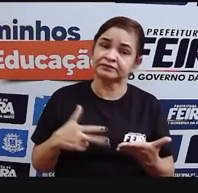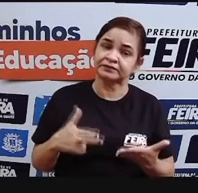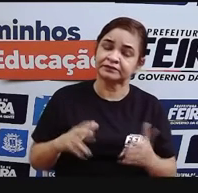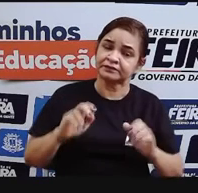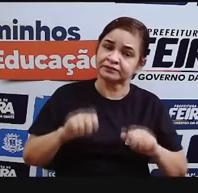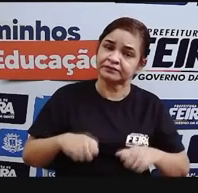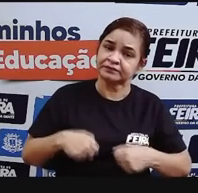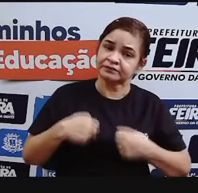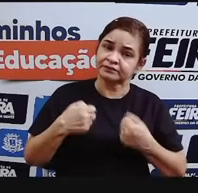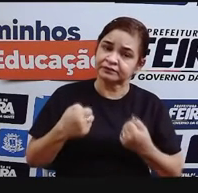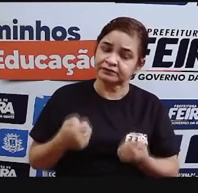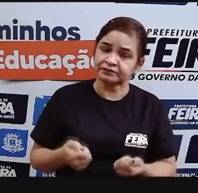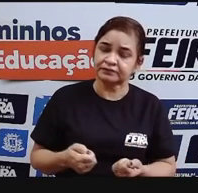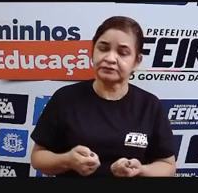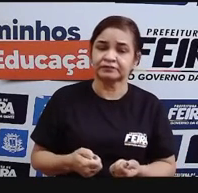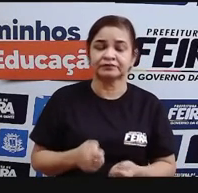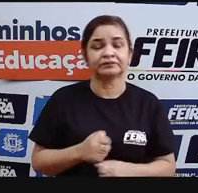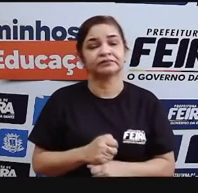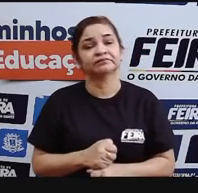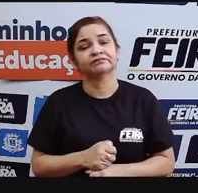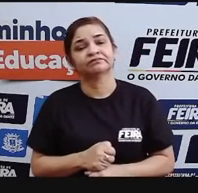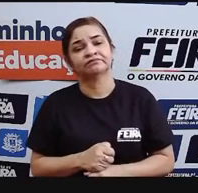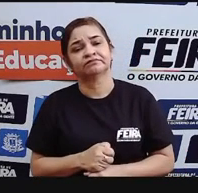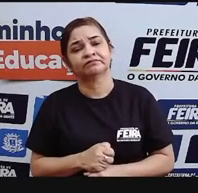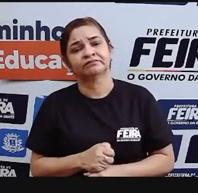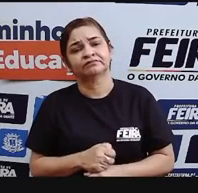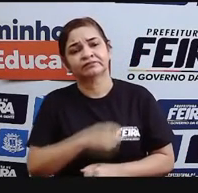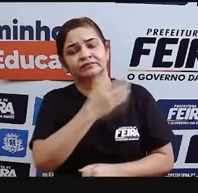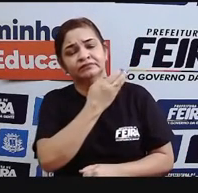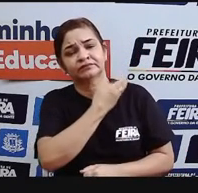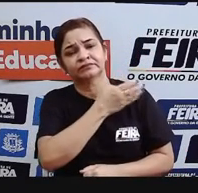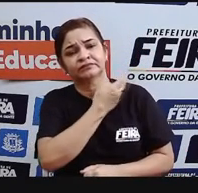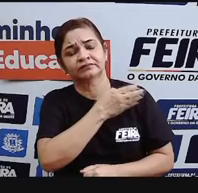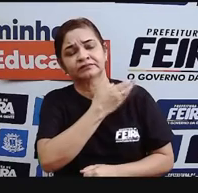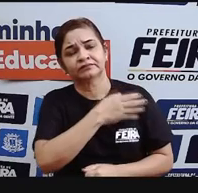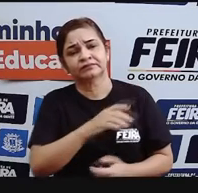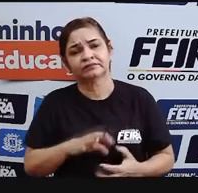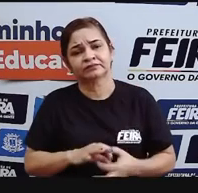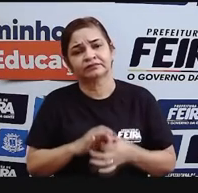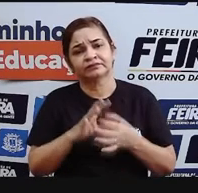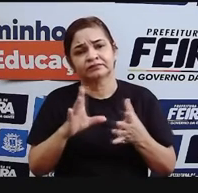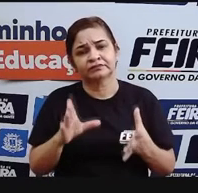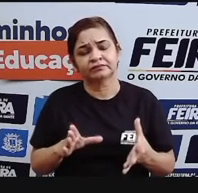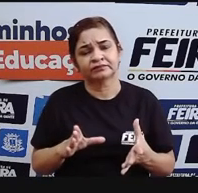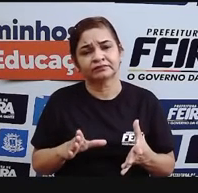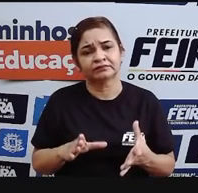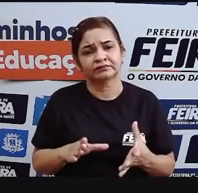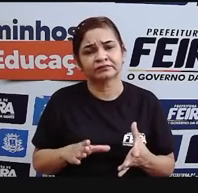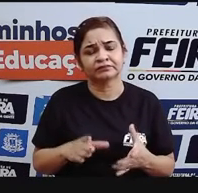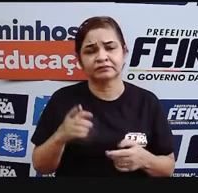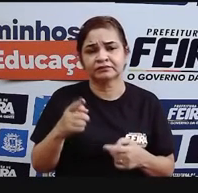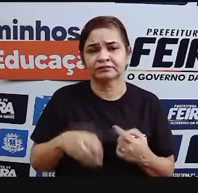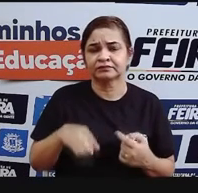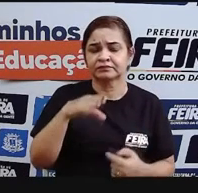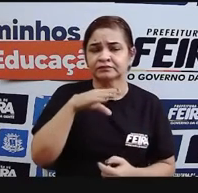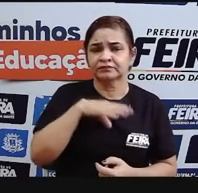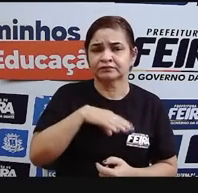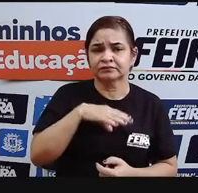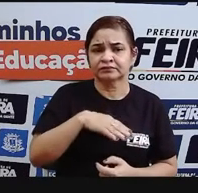lutas de combate ao racismo, nas lutas de independência do Brasil contra Portugal, né, que